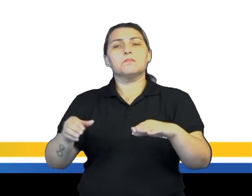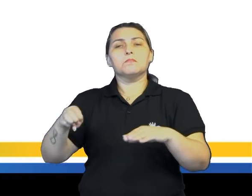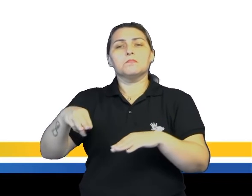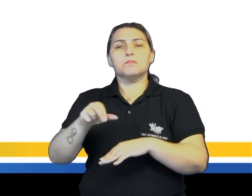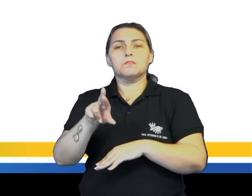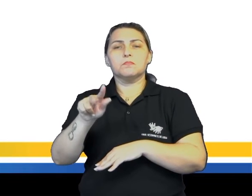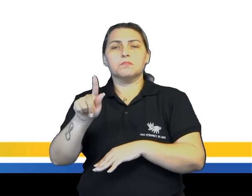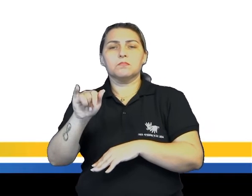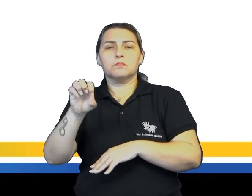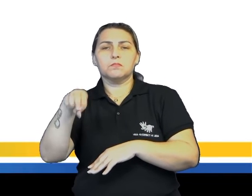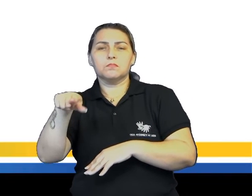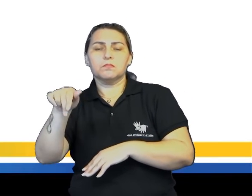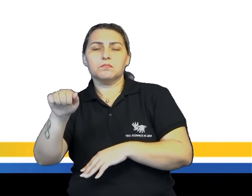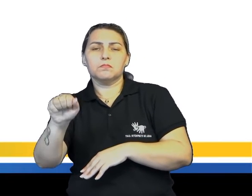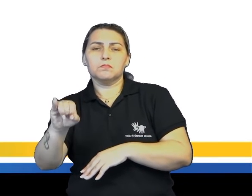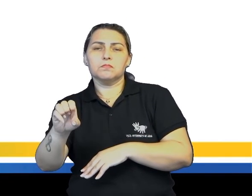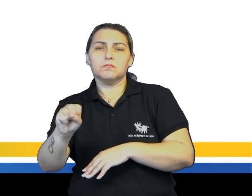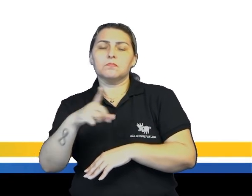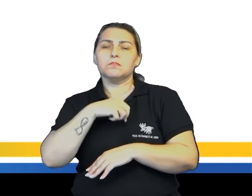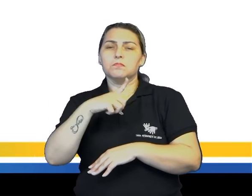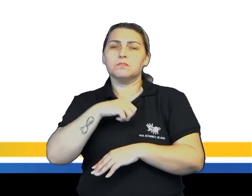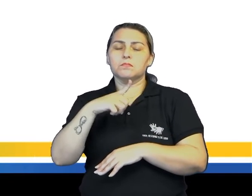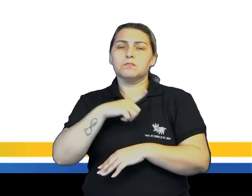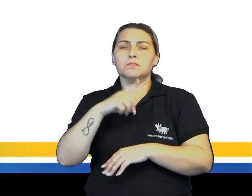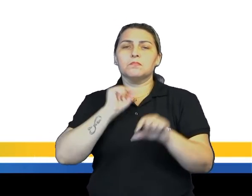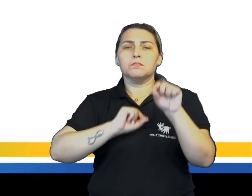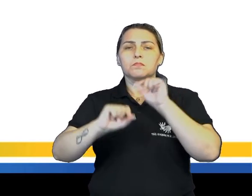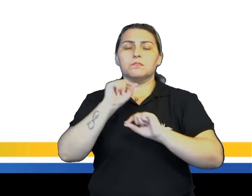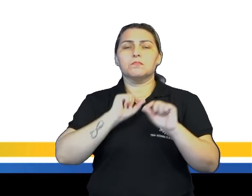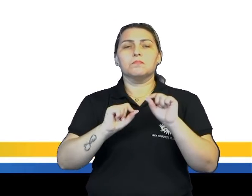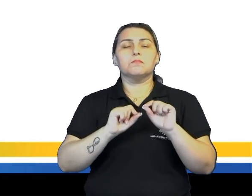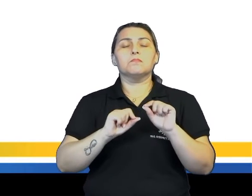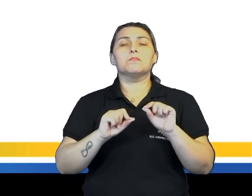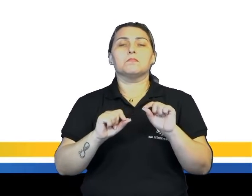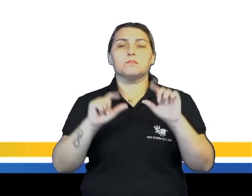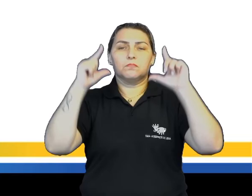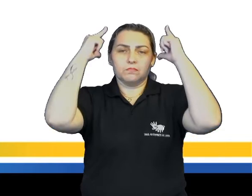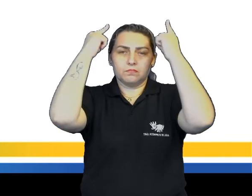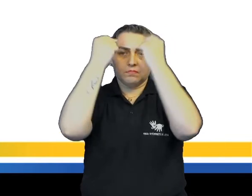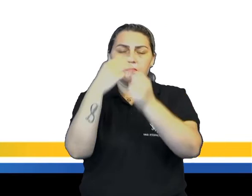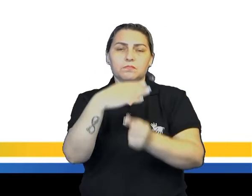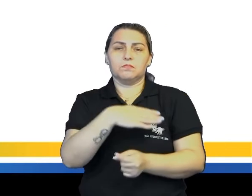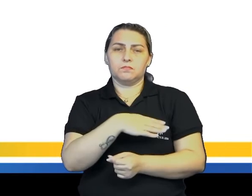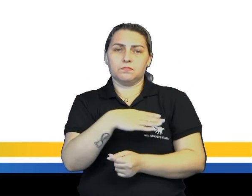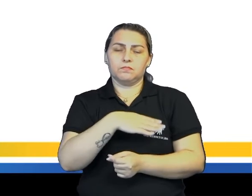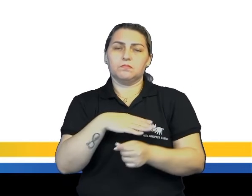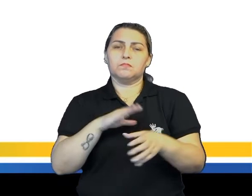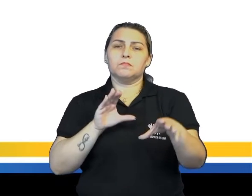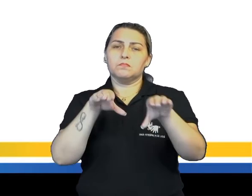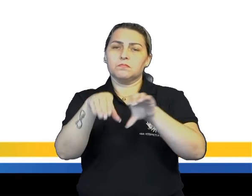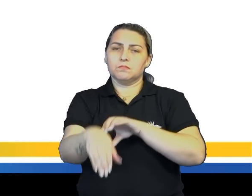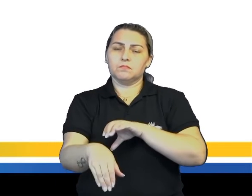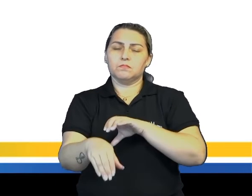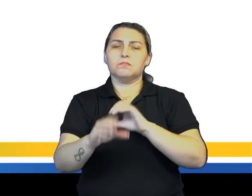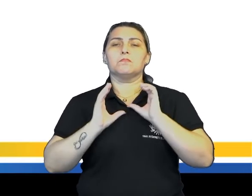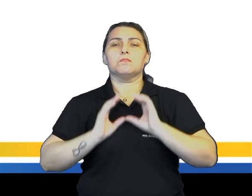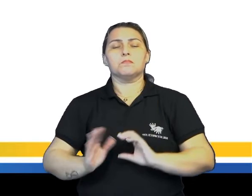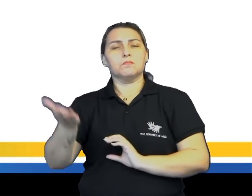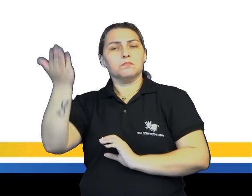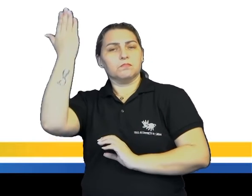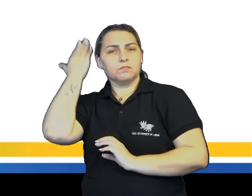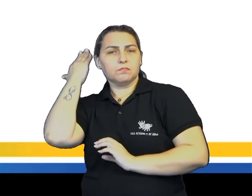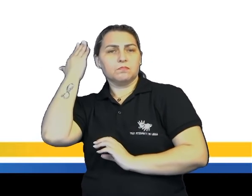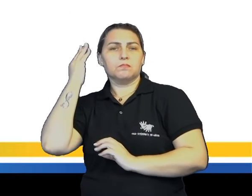marginais, que tinham, né, essa configuração de poli grega decorrente de uma formação social mais primitiva